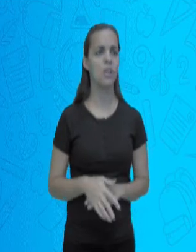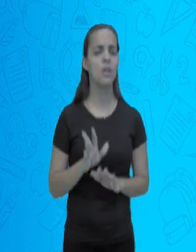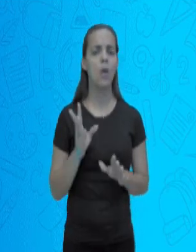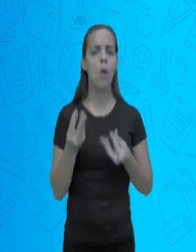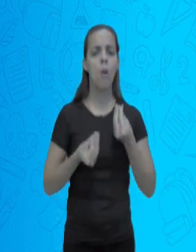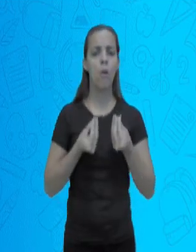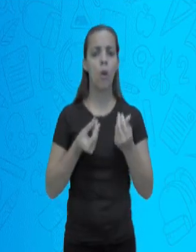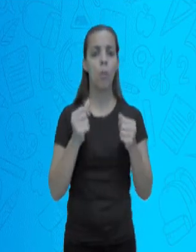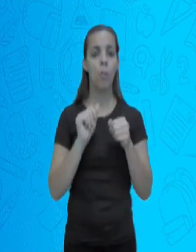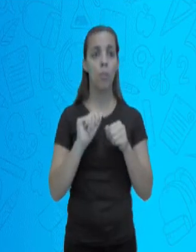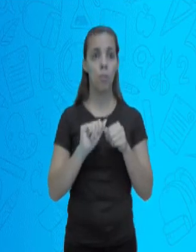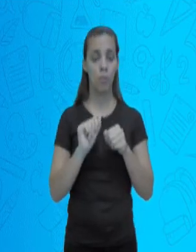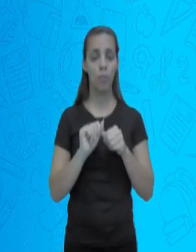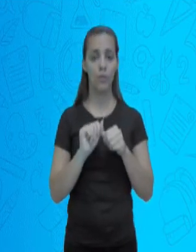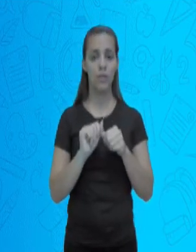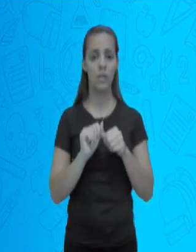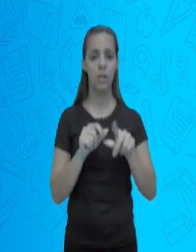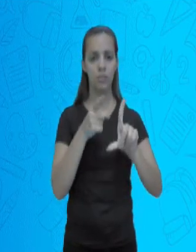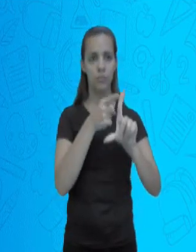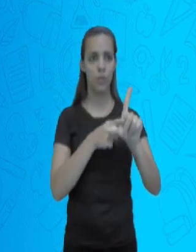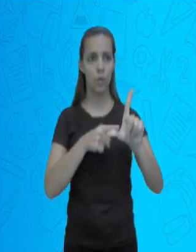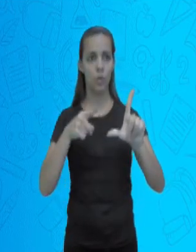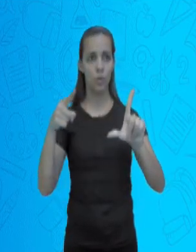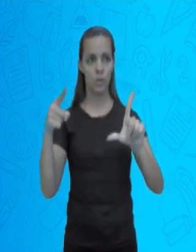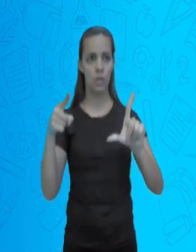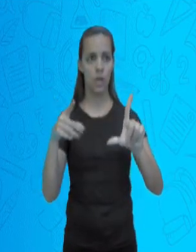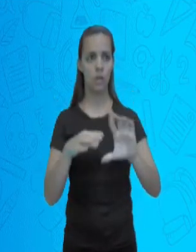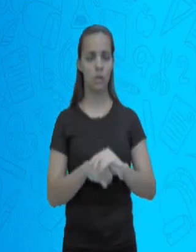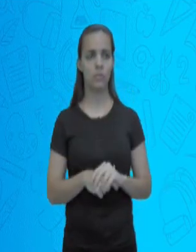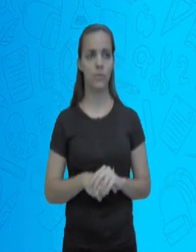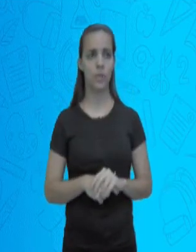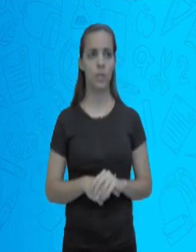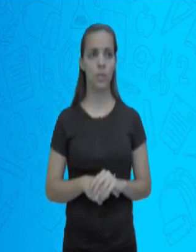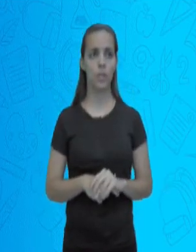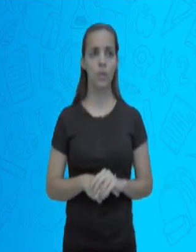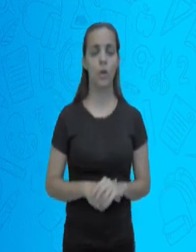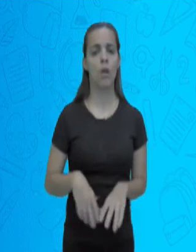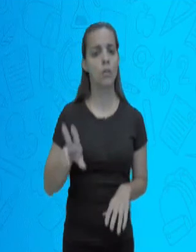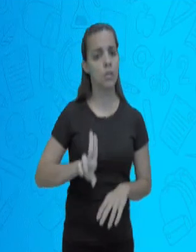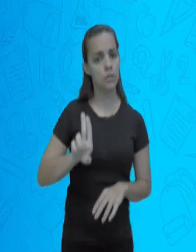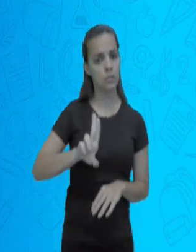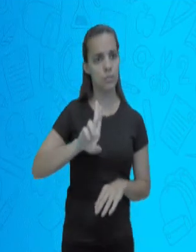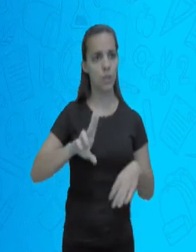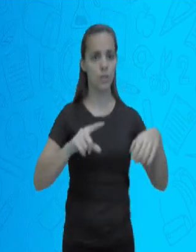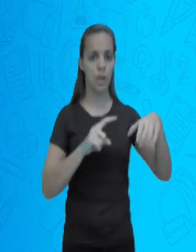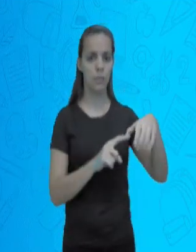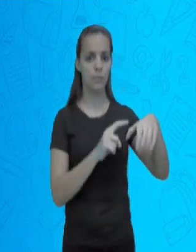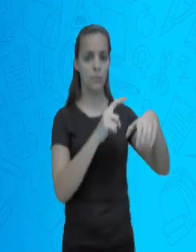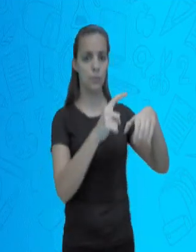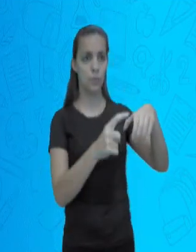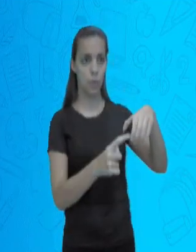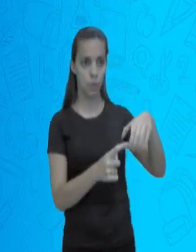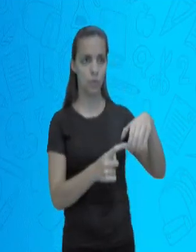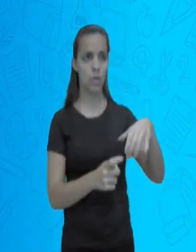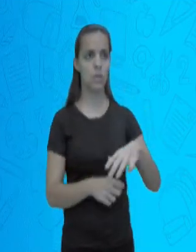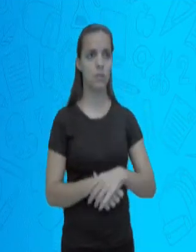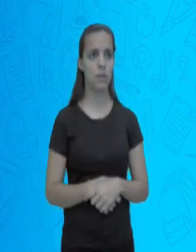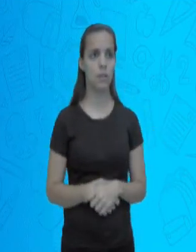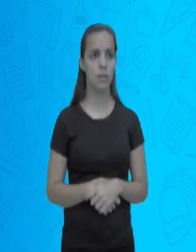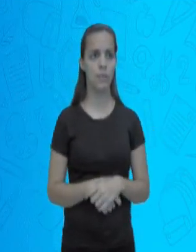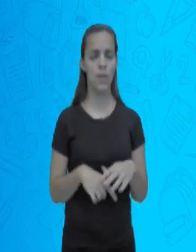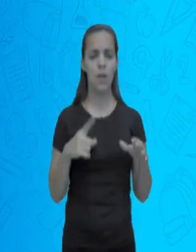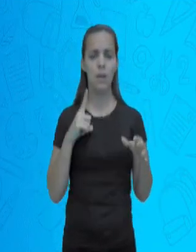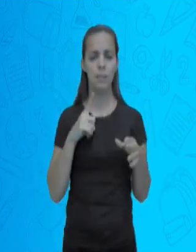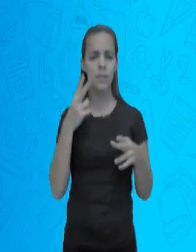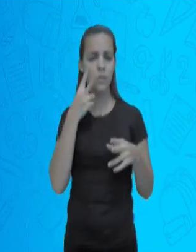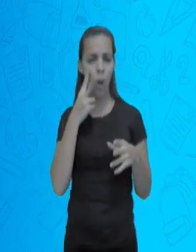o transferidor. Vocês estão lembrados? Então, eu vou usar o transferidor de 180 graus. Eu vou observar